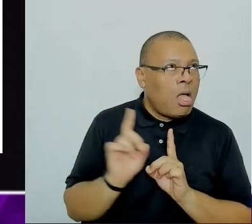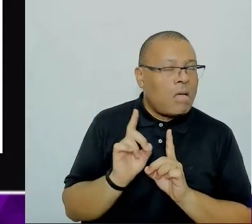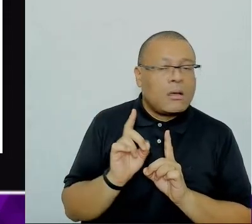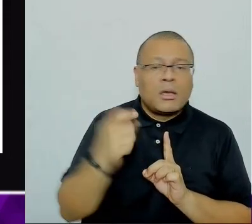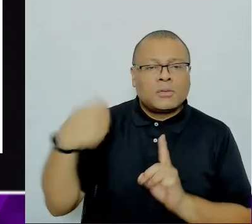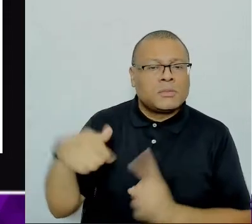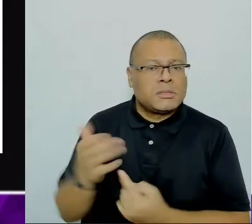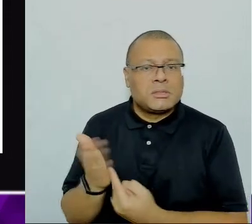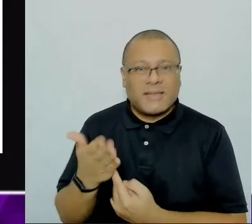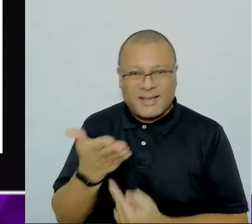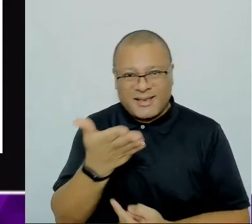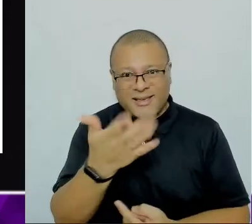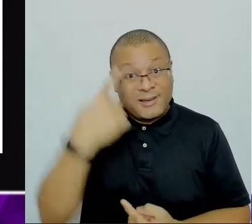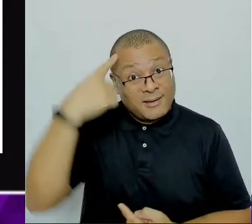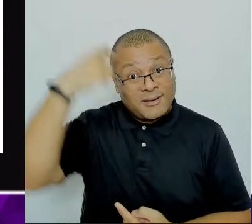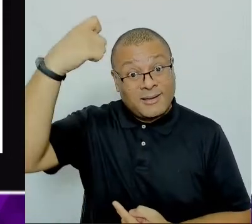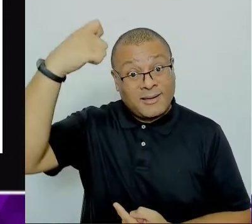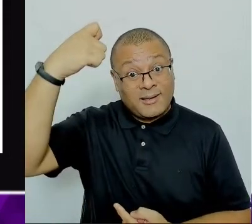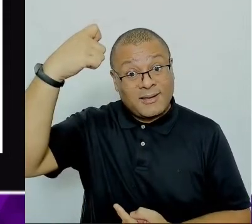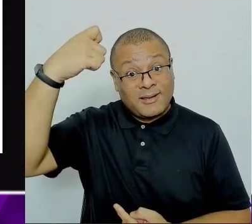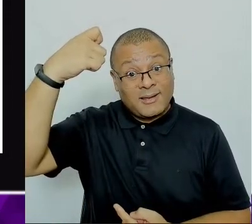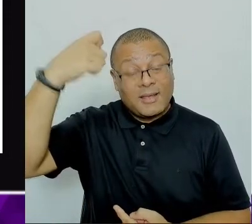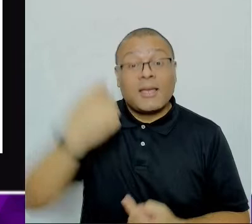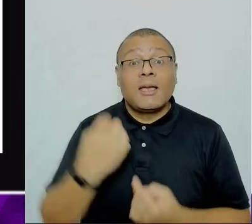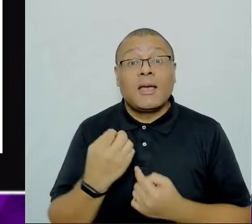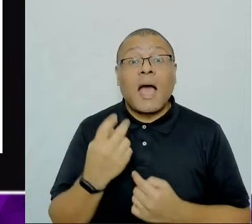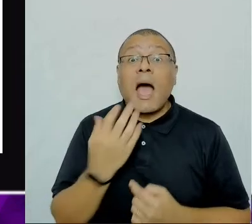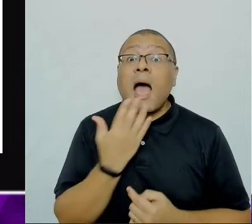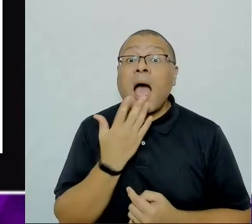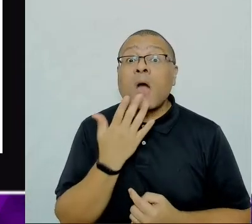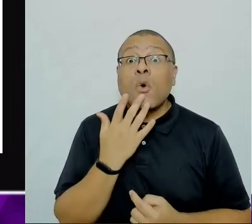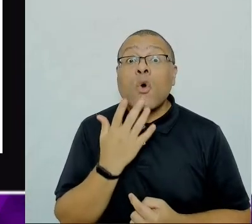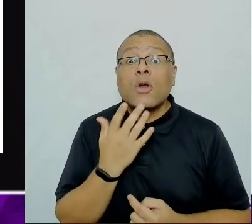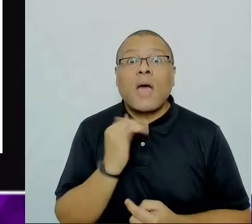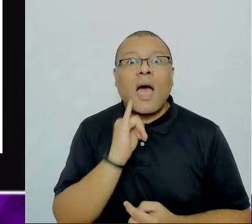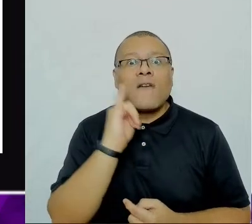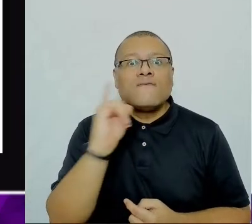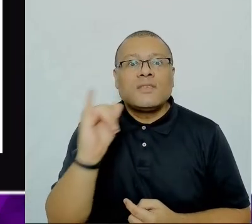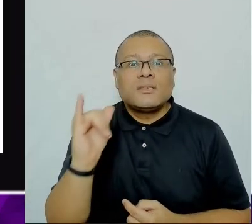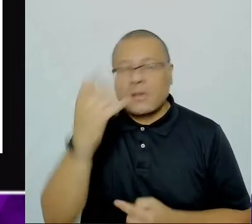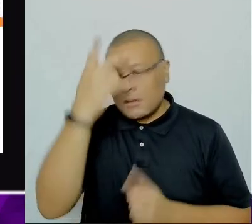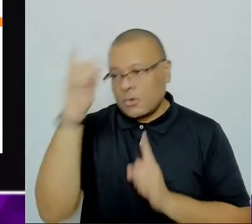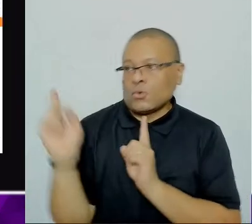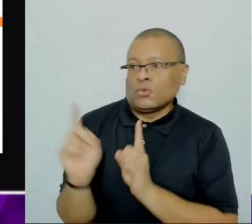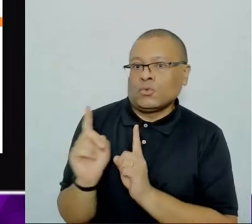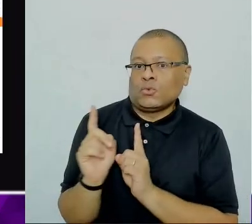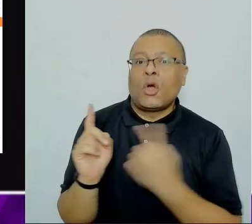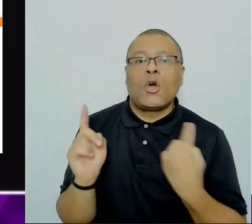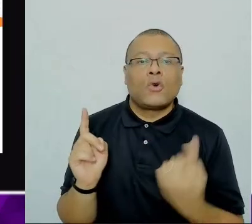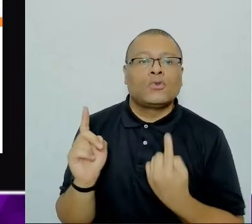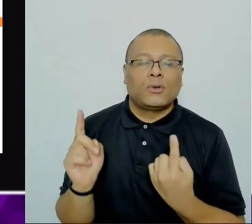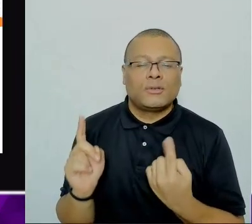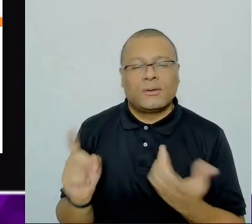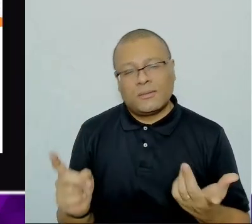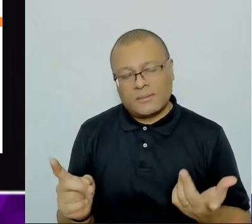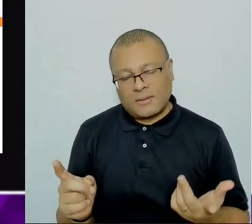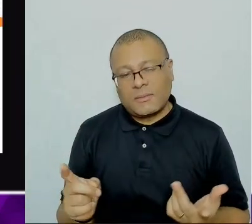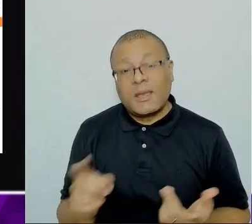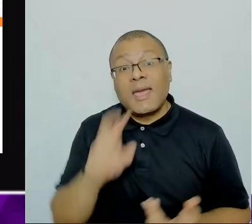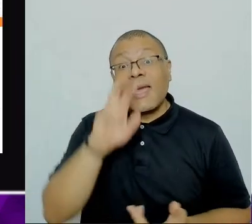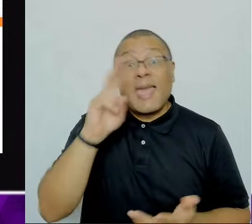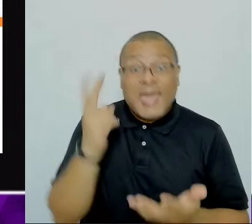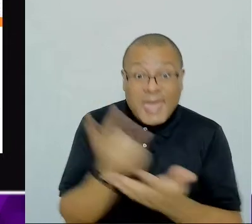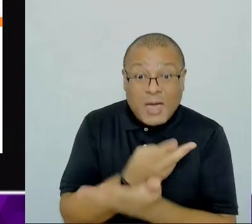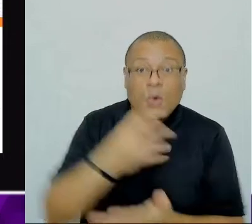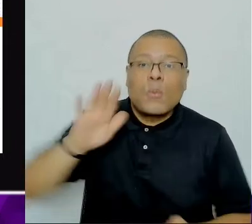Essa criatividade a gente traz valor também. Mas por isso que, né, a gente pensa muito. Falha rápido, fale barato,